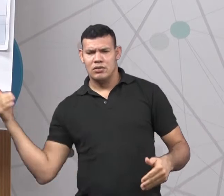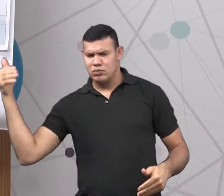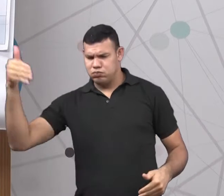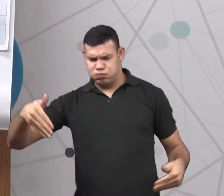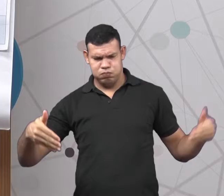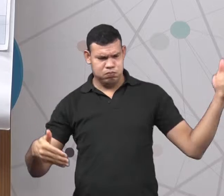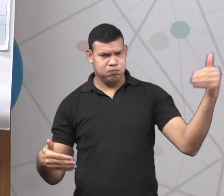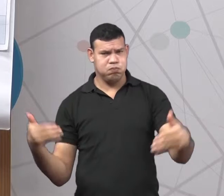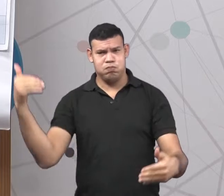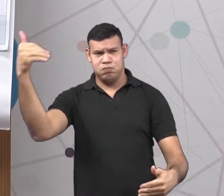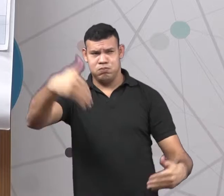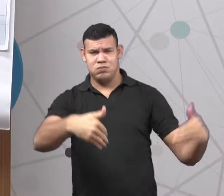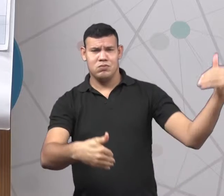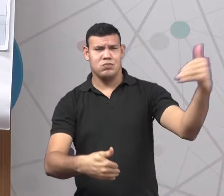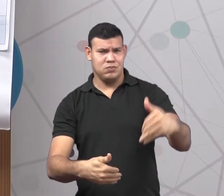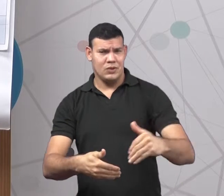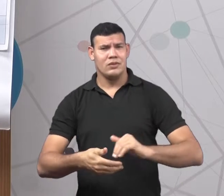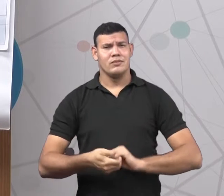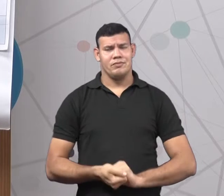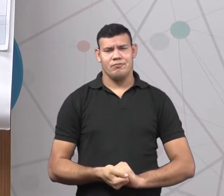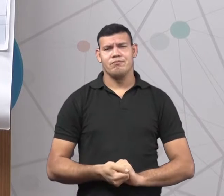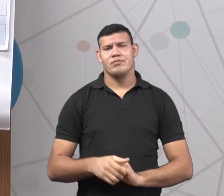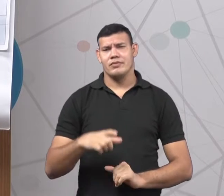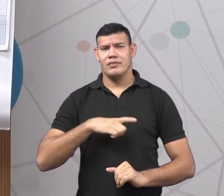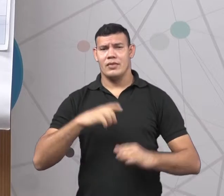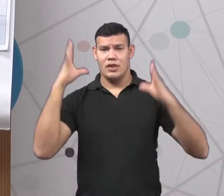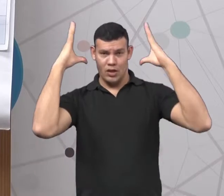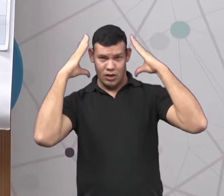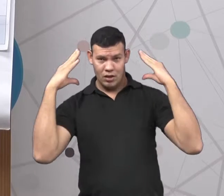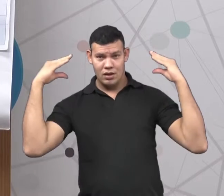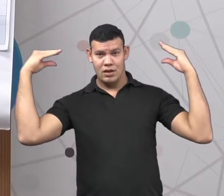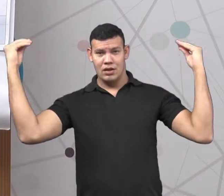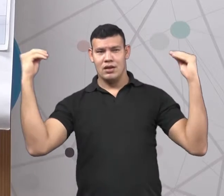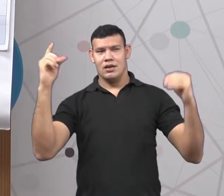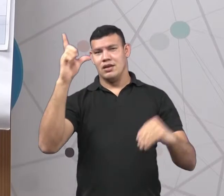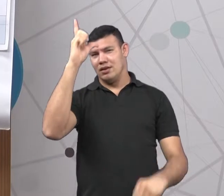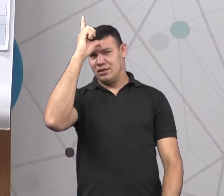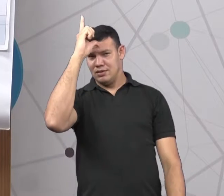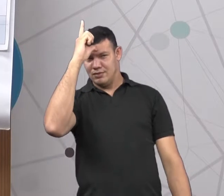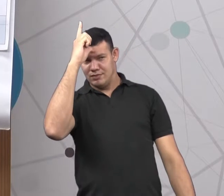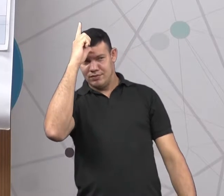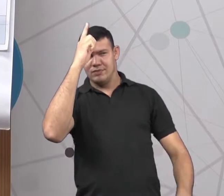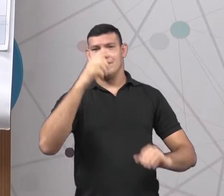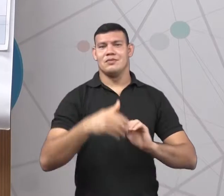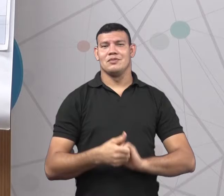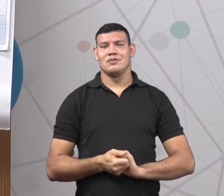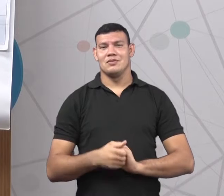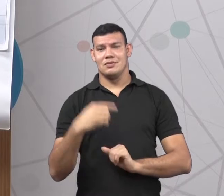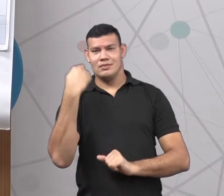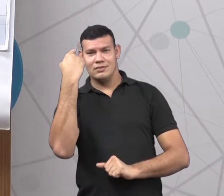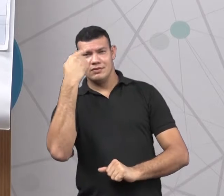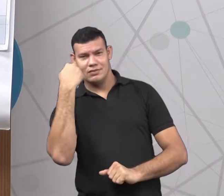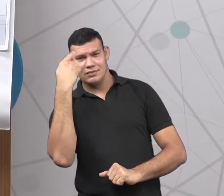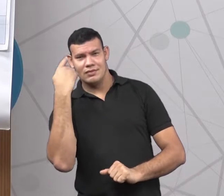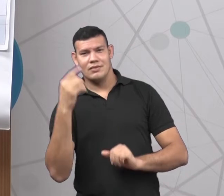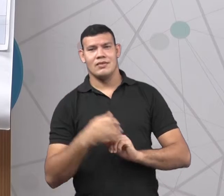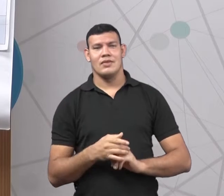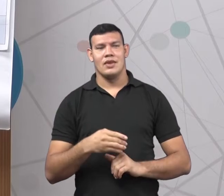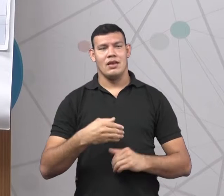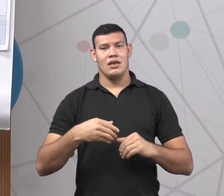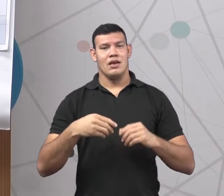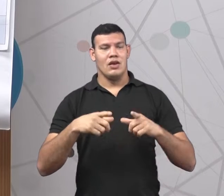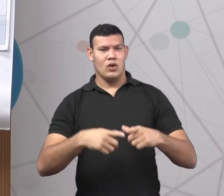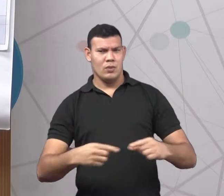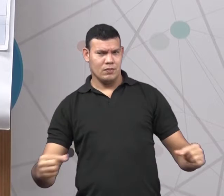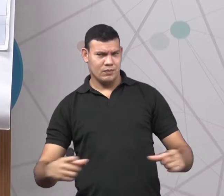dos portugueses? Nós tivemos os holandeses, os alemães, os espanhóis, os